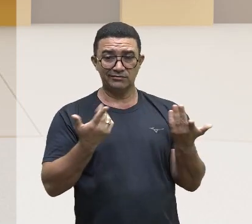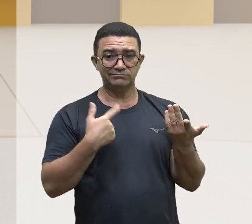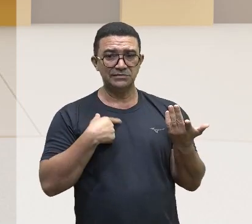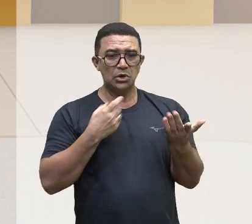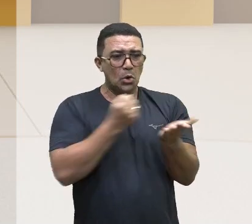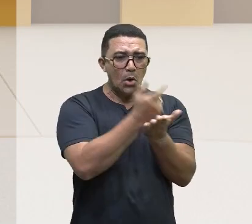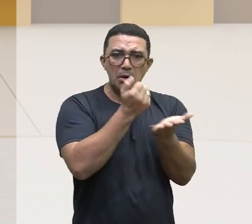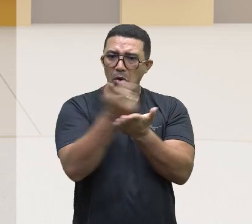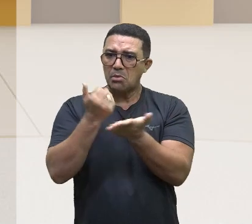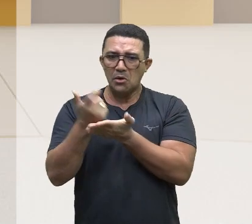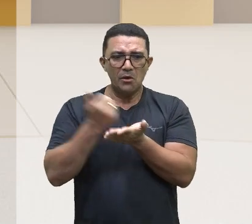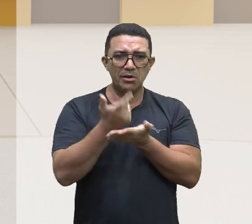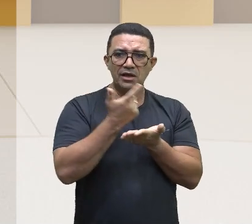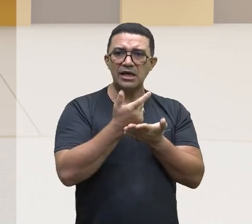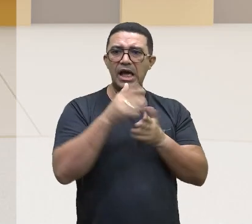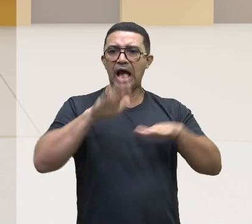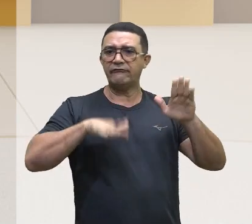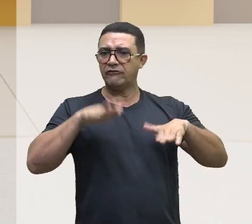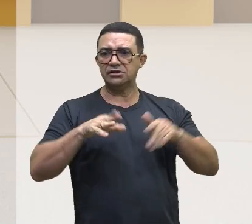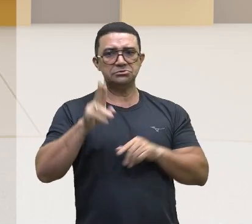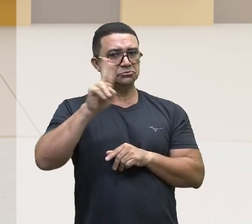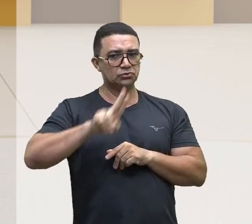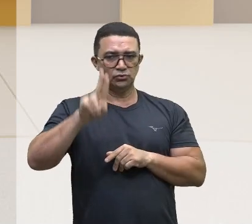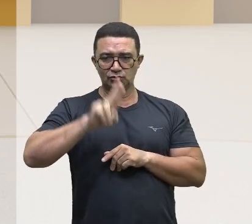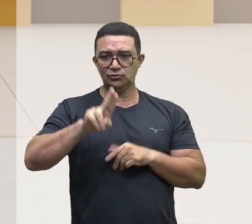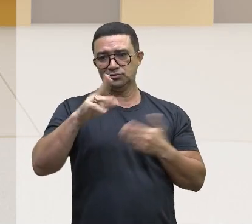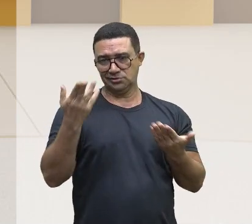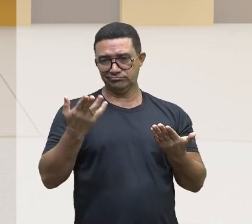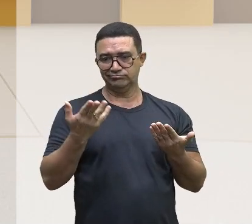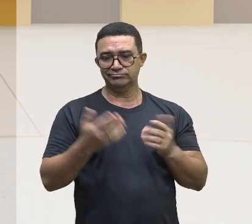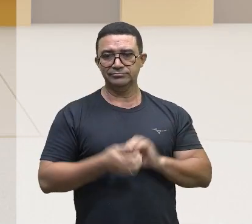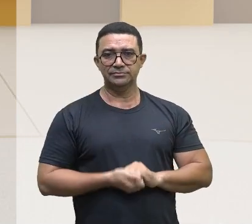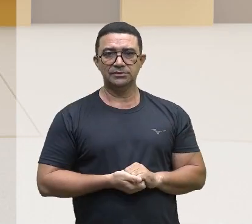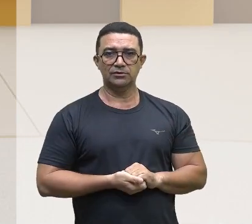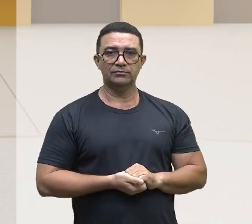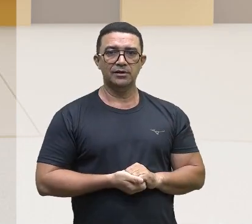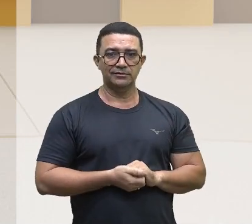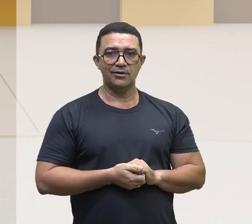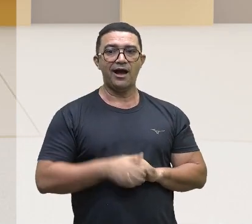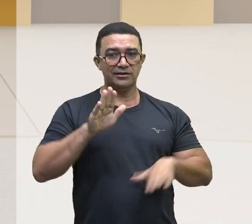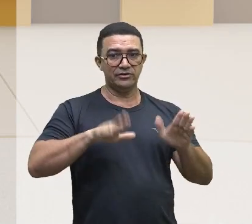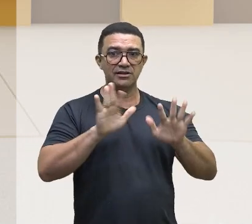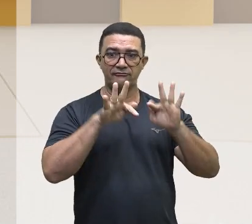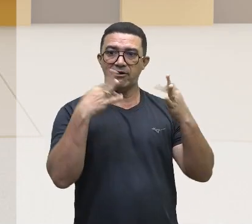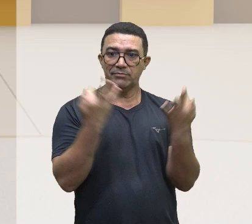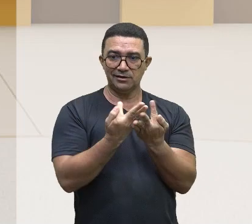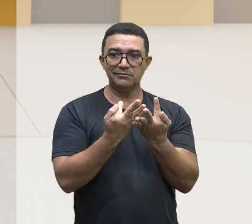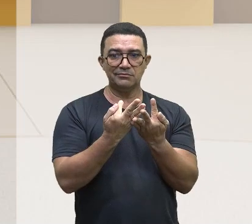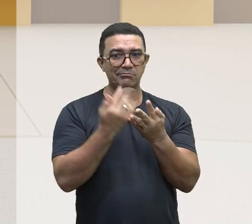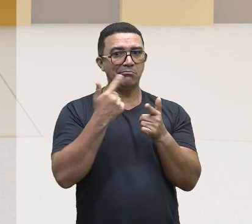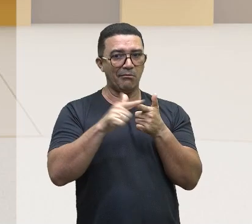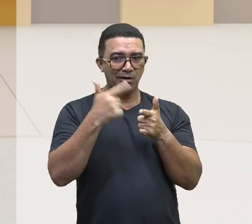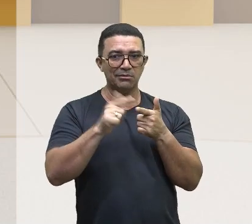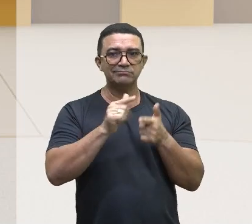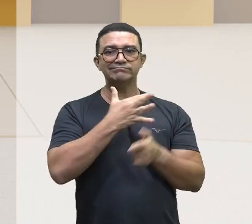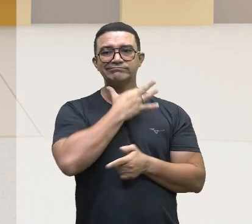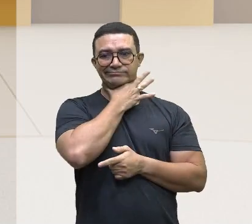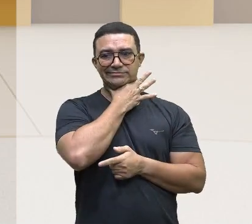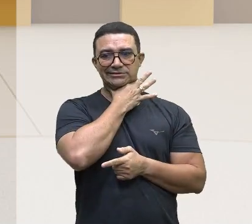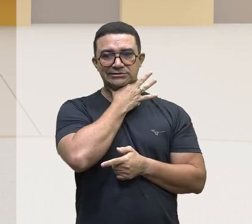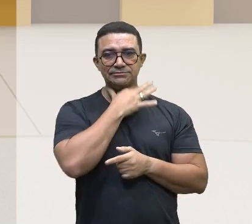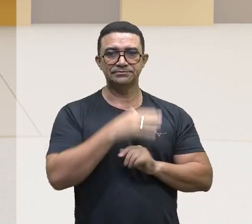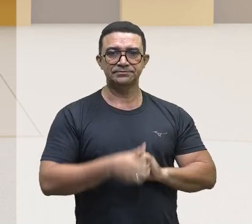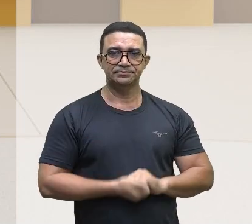nem precisa. Então, esse é um dos itens que fazem as famílias ficarem endividadas. Segunda pergunta para a